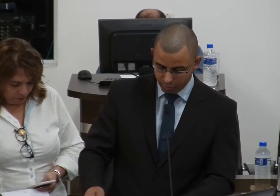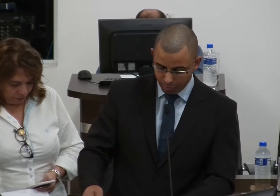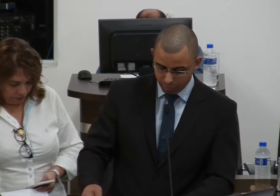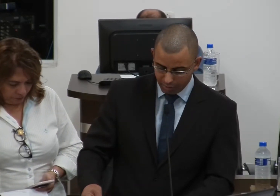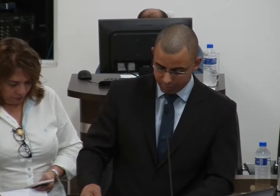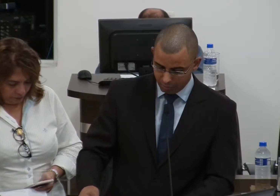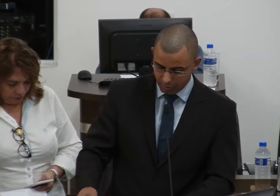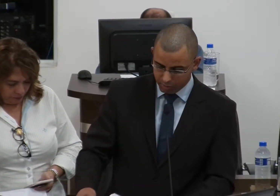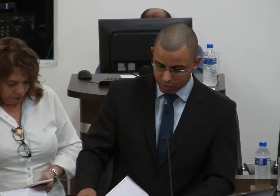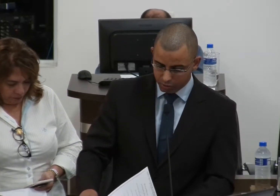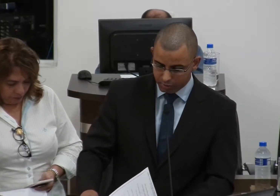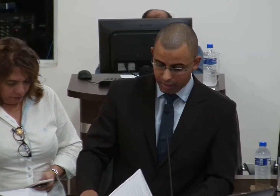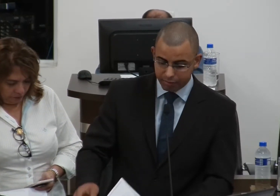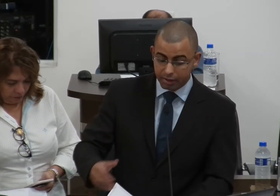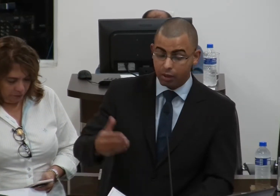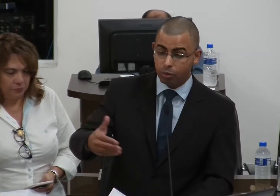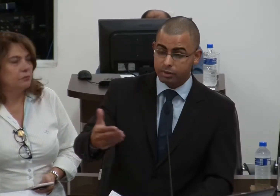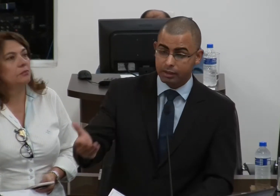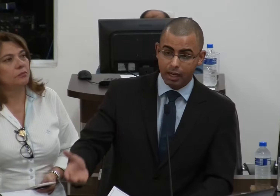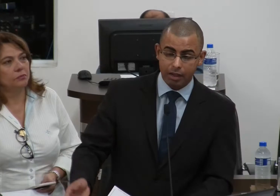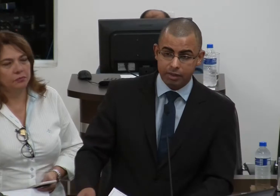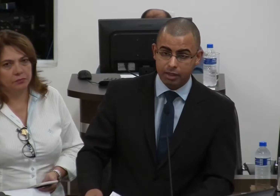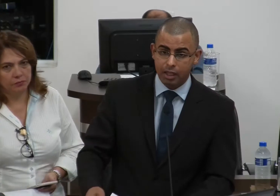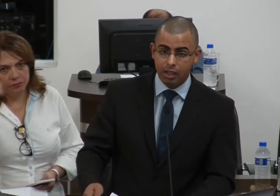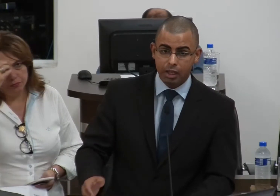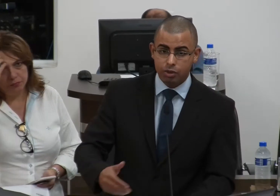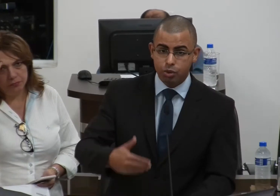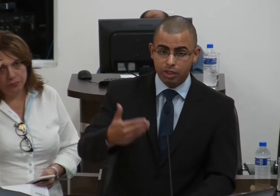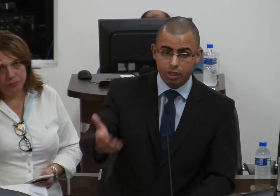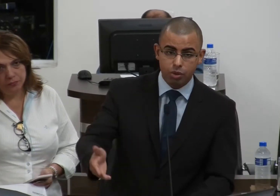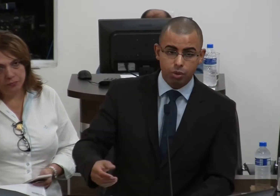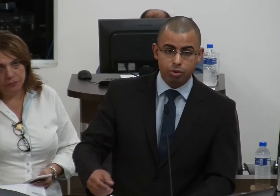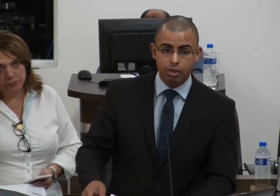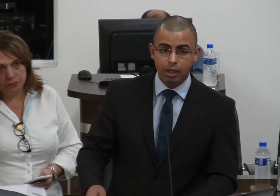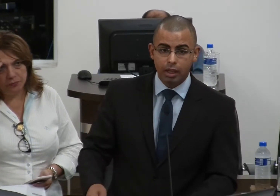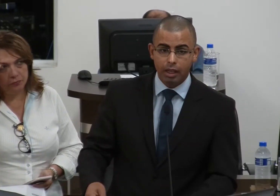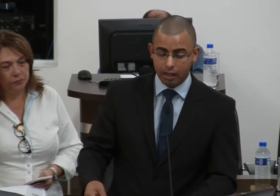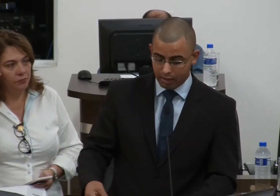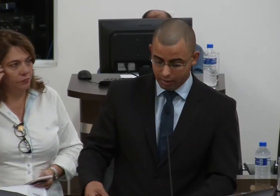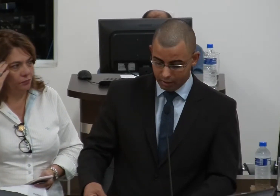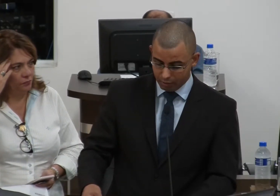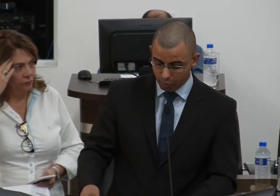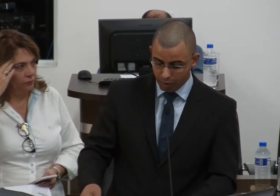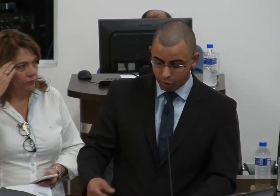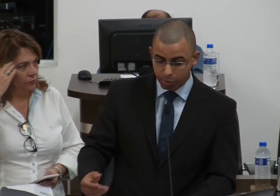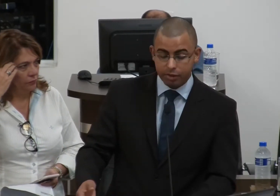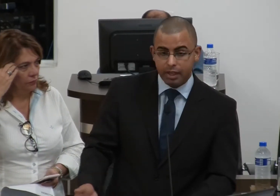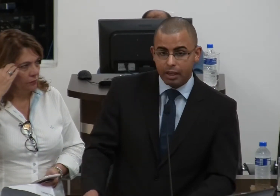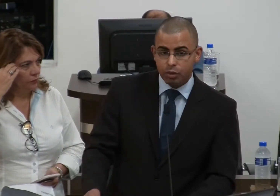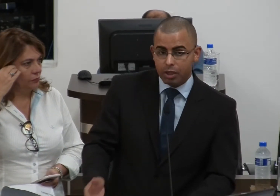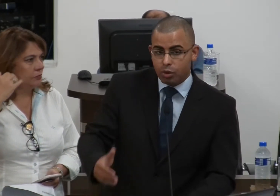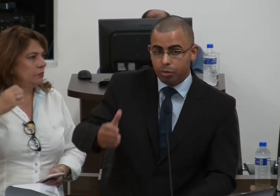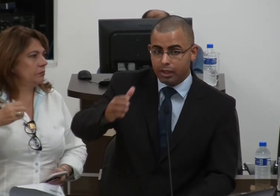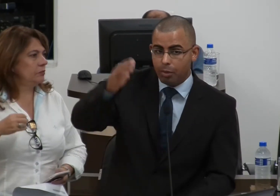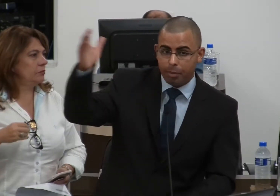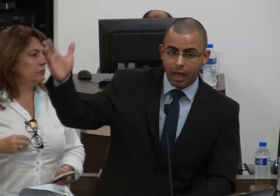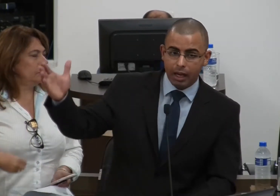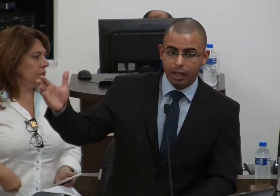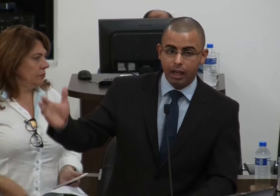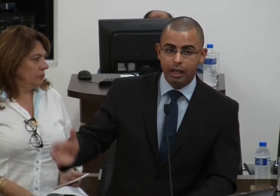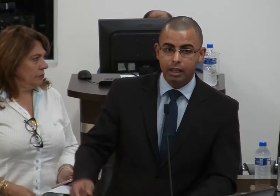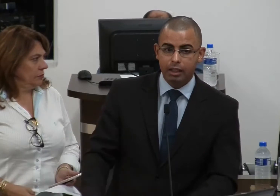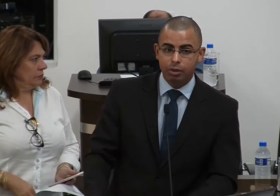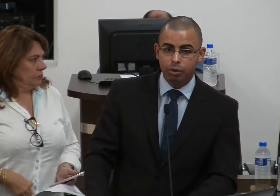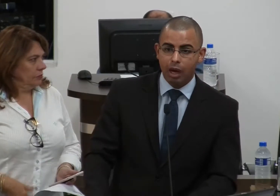possível a população. Eu acredito que deve ter alguns entraves jurídicos no meio do processo, mas como tem uma